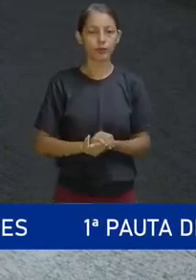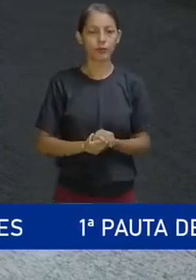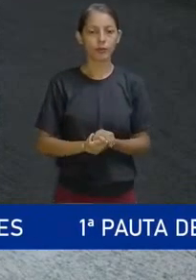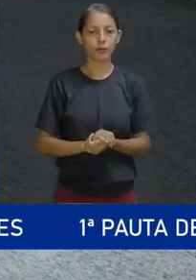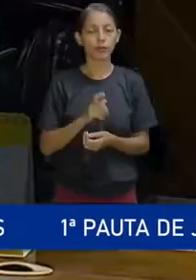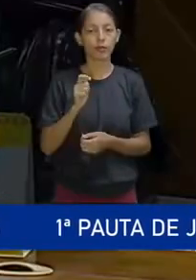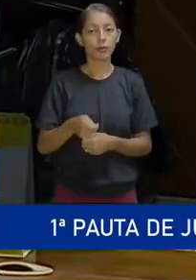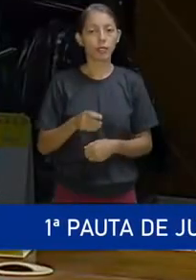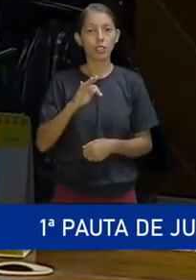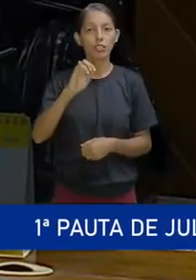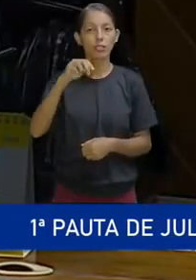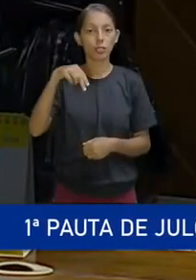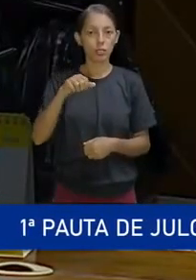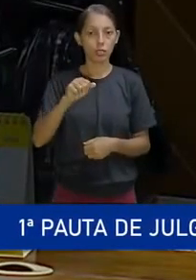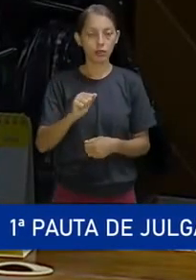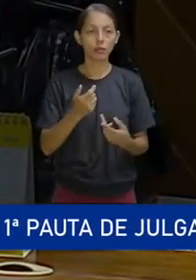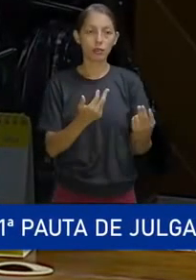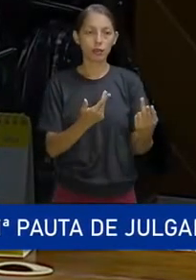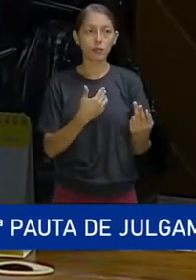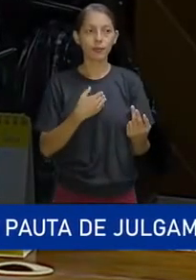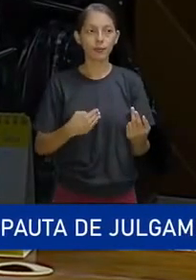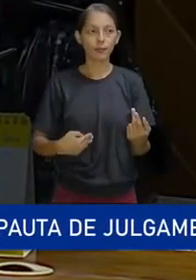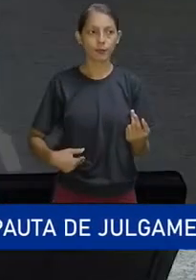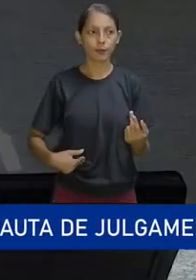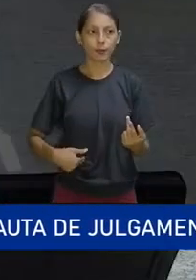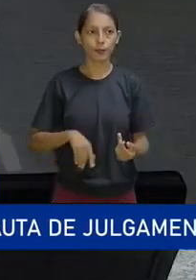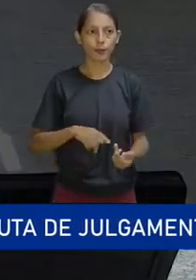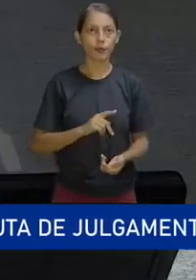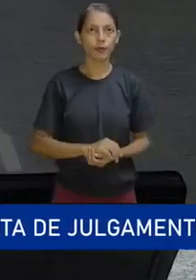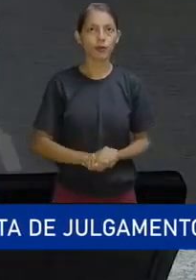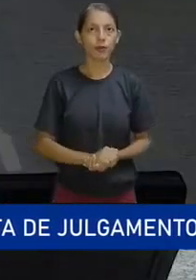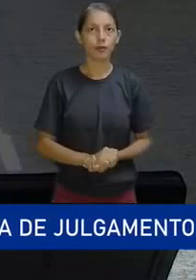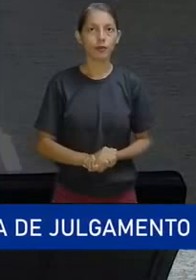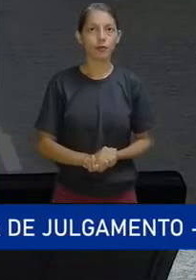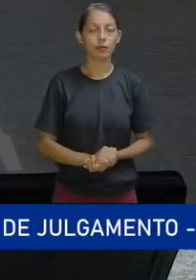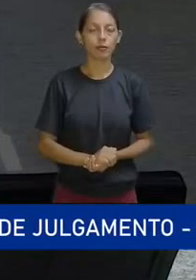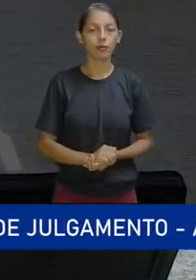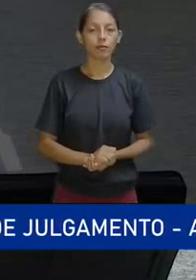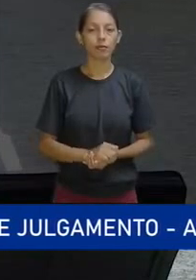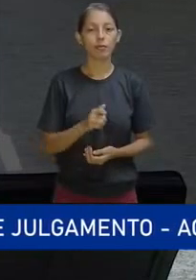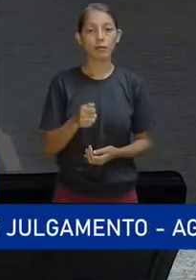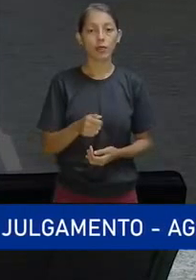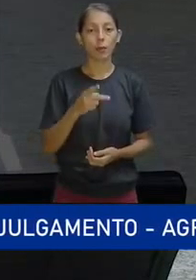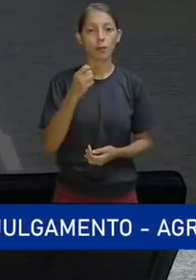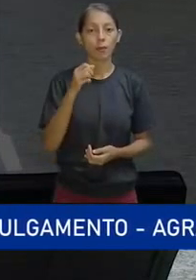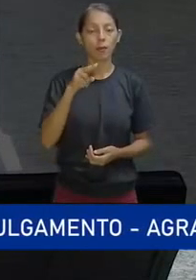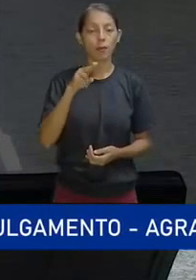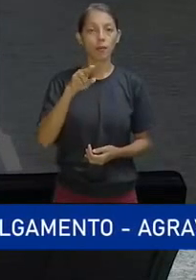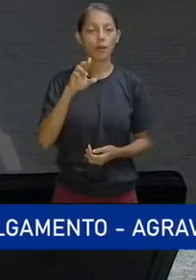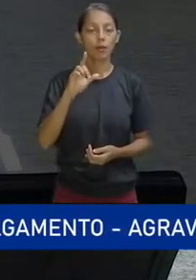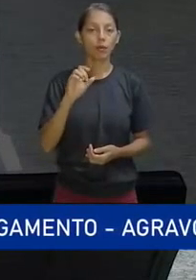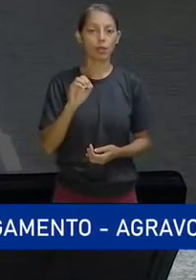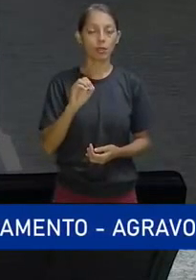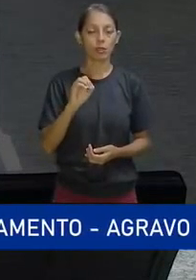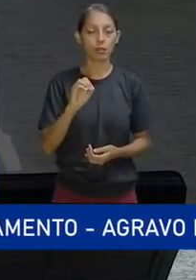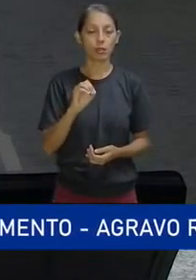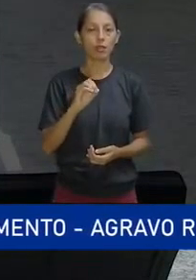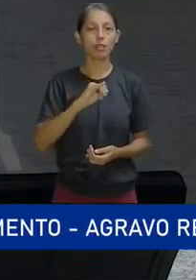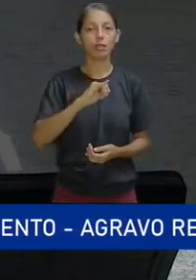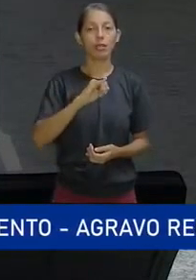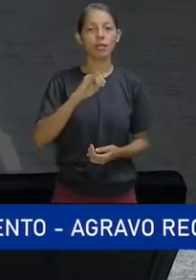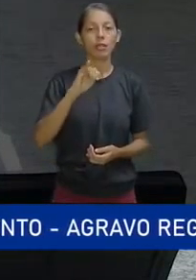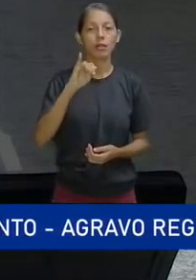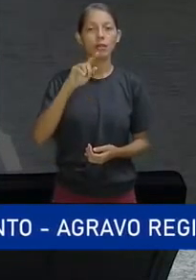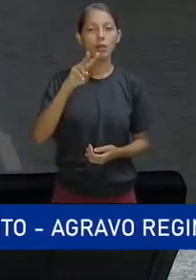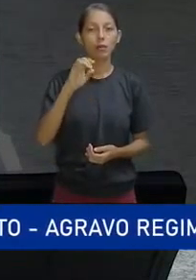Souza? Com Vossa Excelência, presidente. Como vota a juíza Paula Santos? Vou acompanhar, presidente. Juiz Rivaldo Valente? Também acompanho, senhor